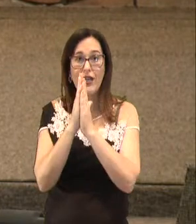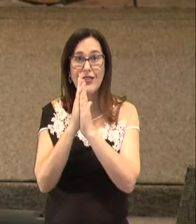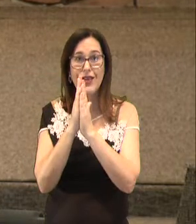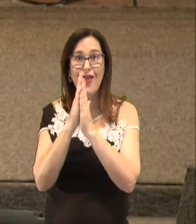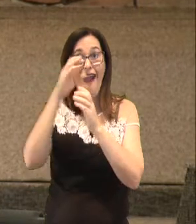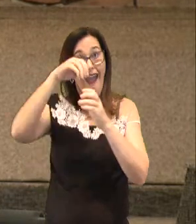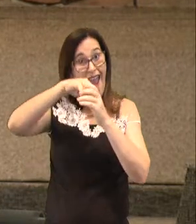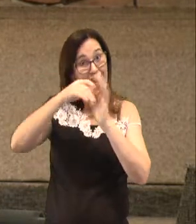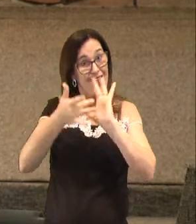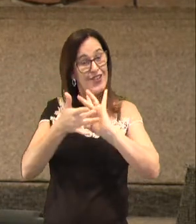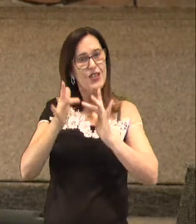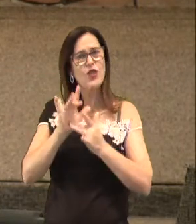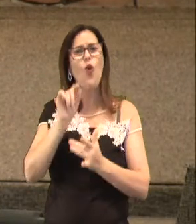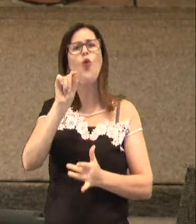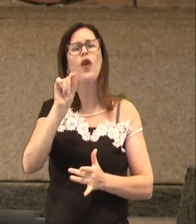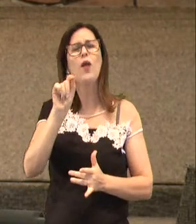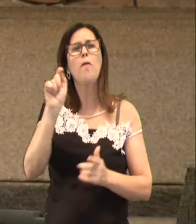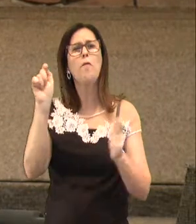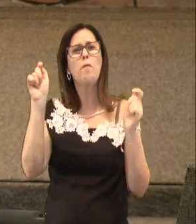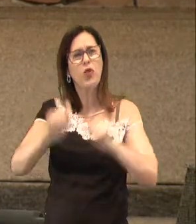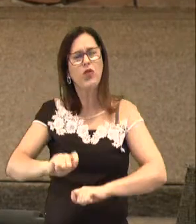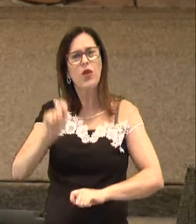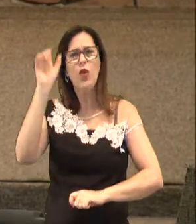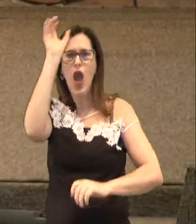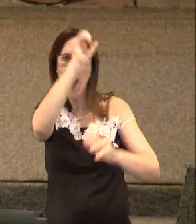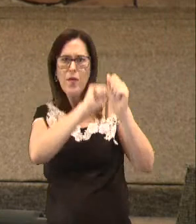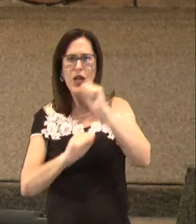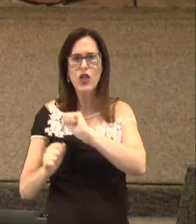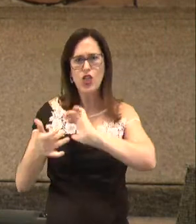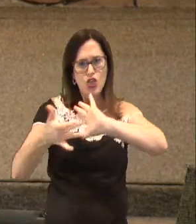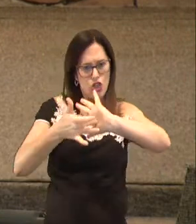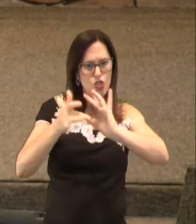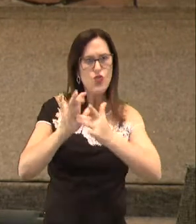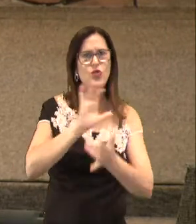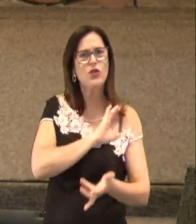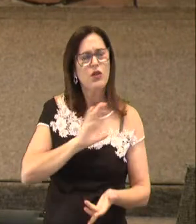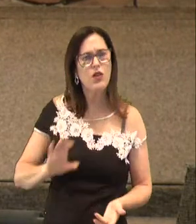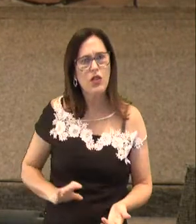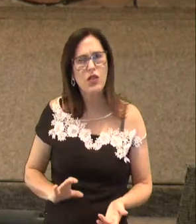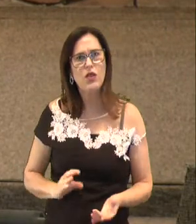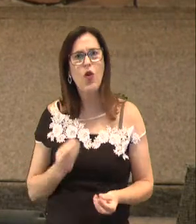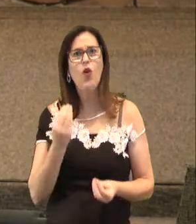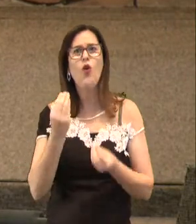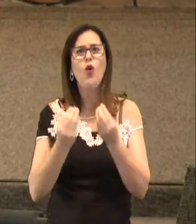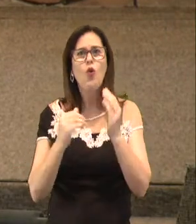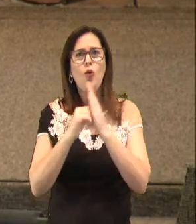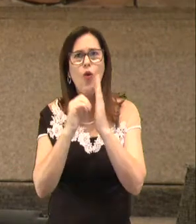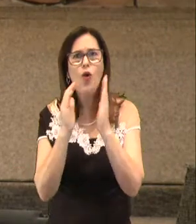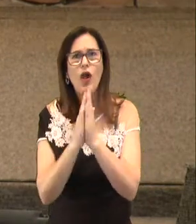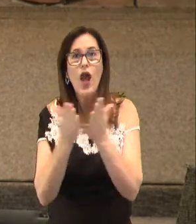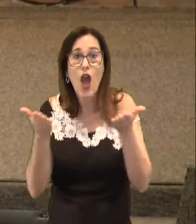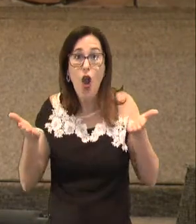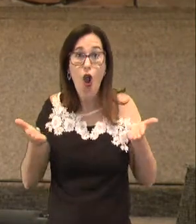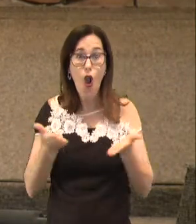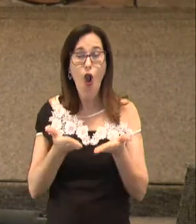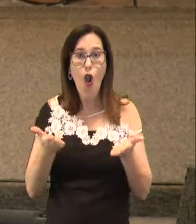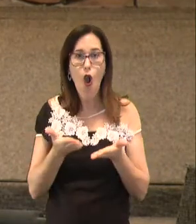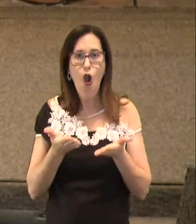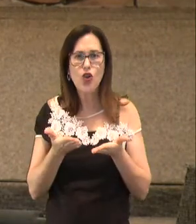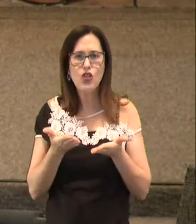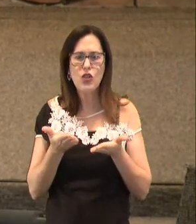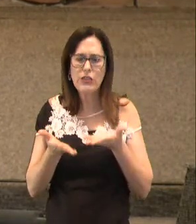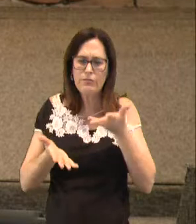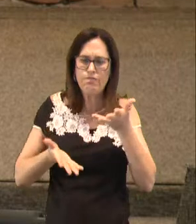Jesus. O que podemos aprender com o próprio Cristo acerca da oração. E hoje nós vamos